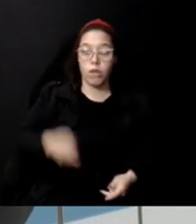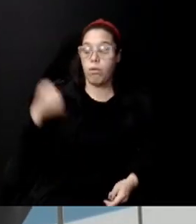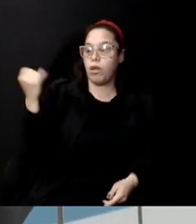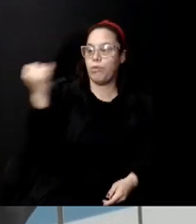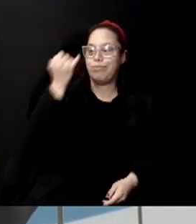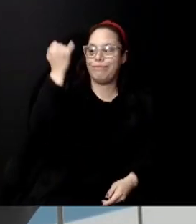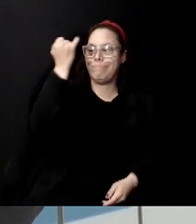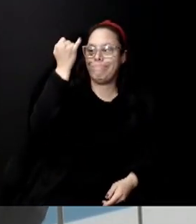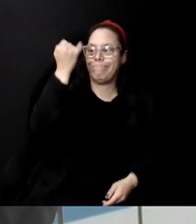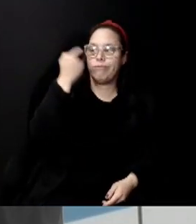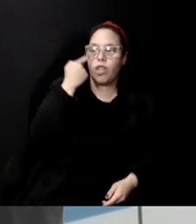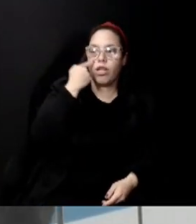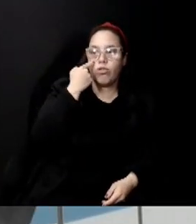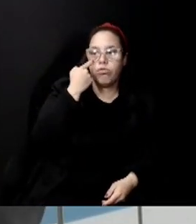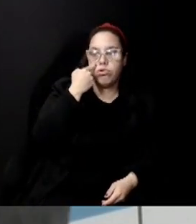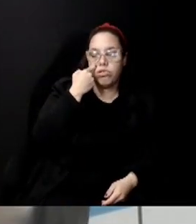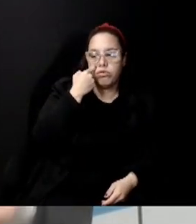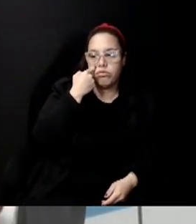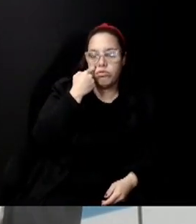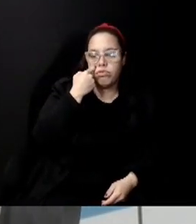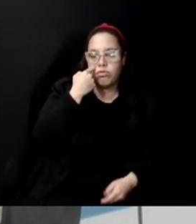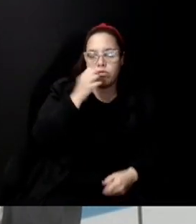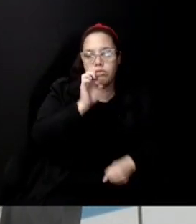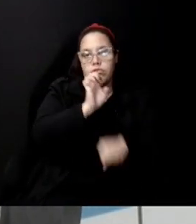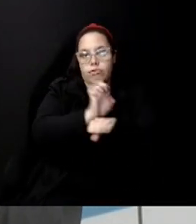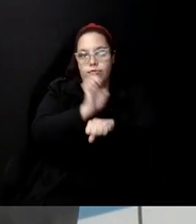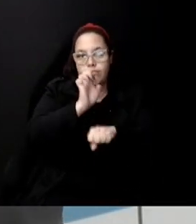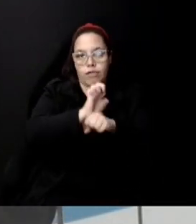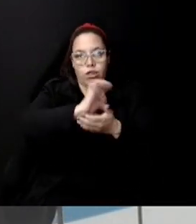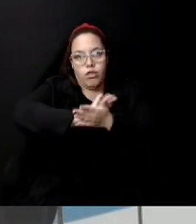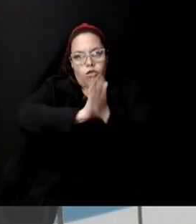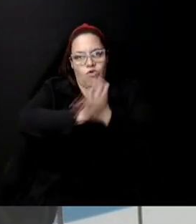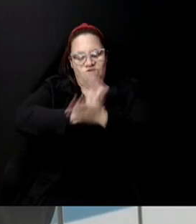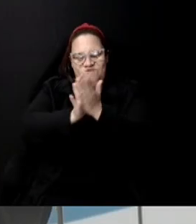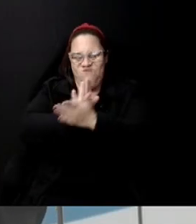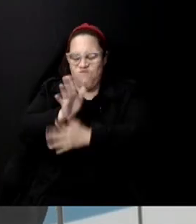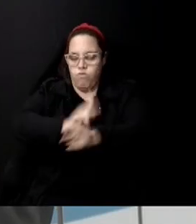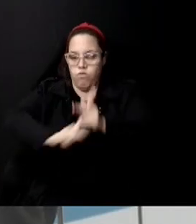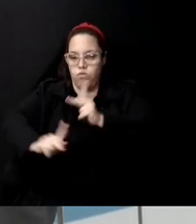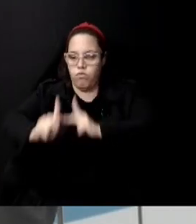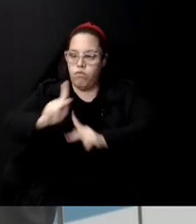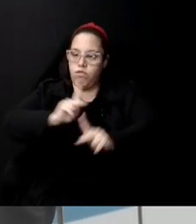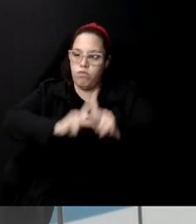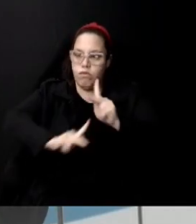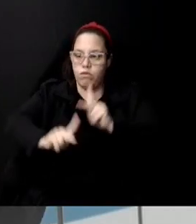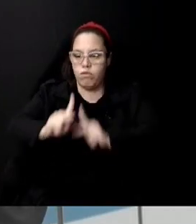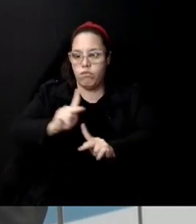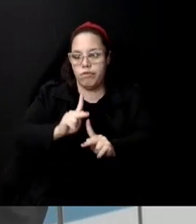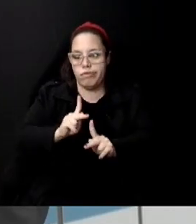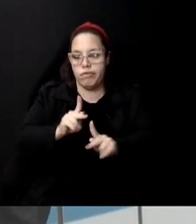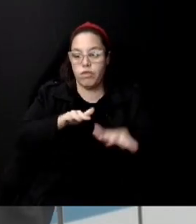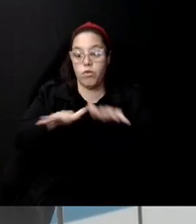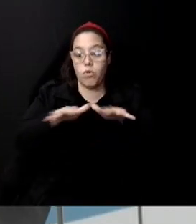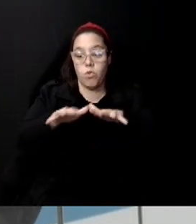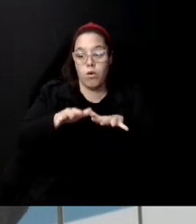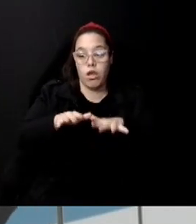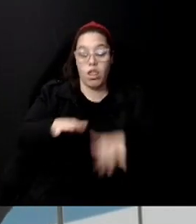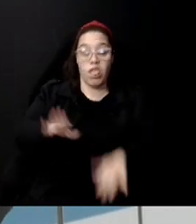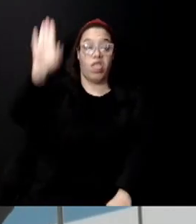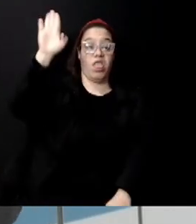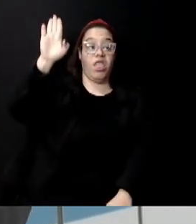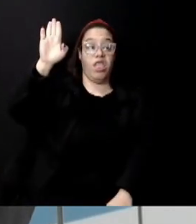viu que um Estado destruiu uma população, o movimento nazista dentro da Alemanha